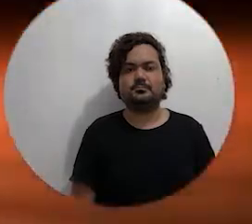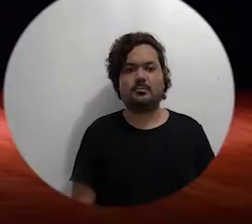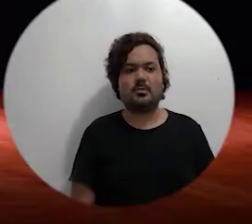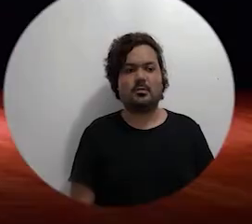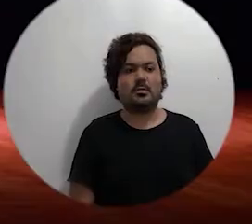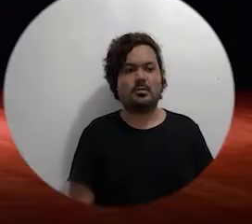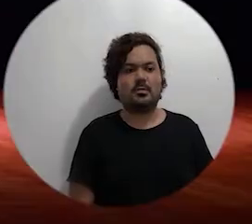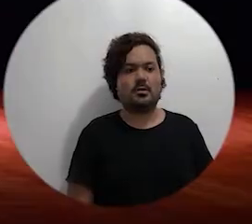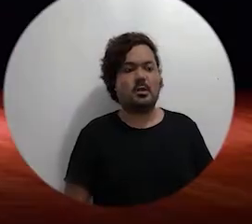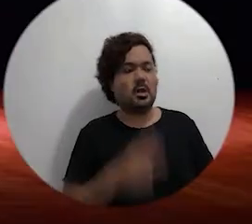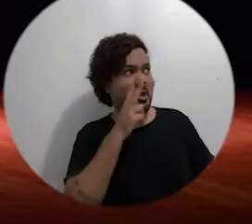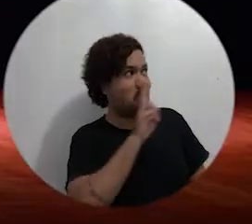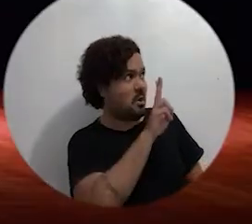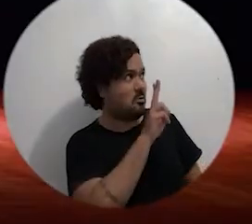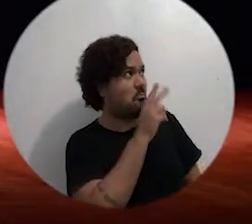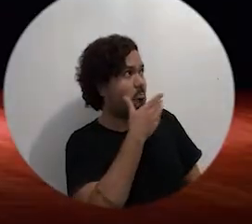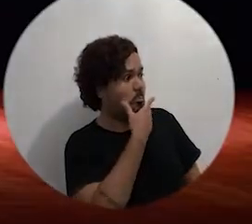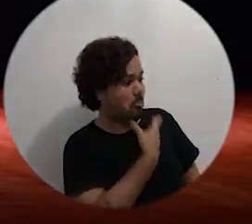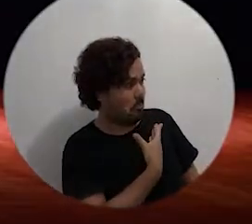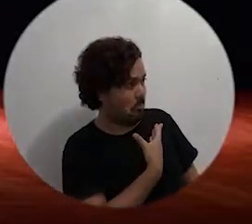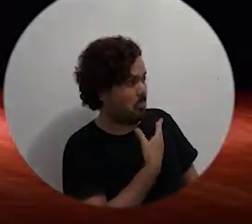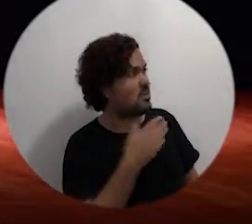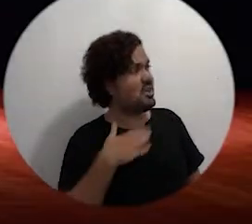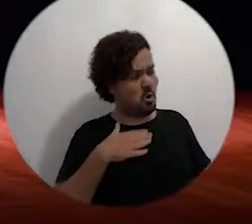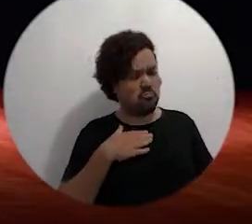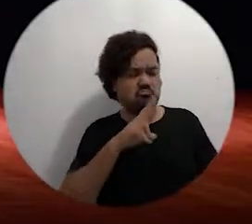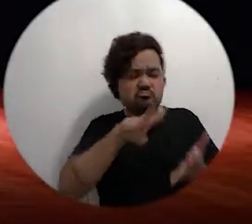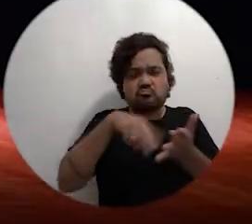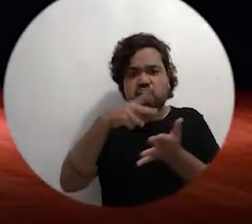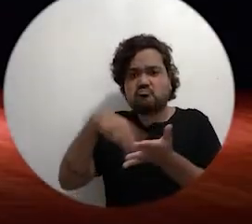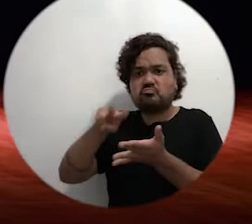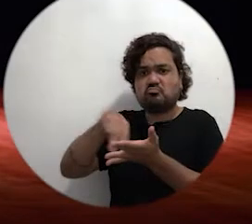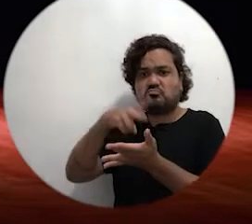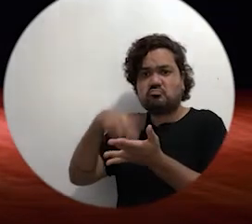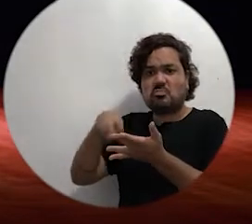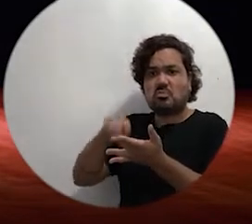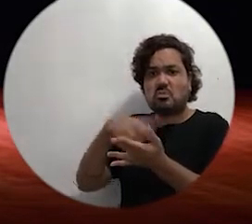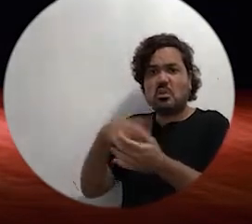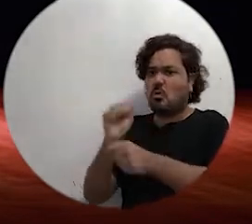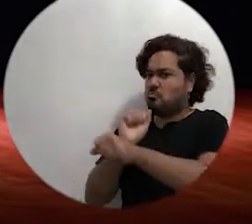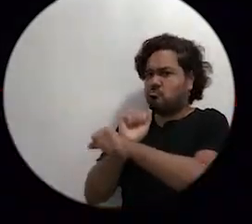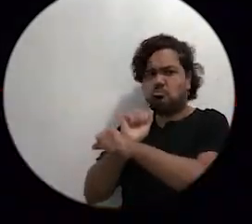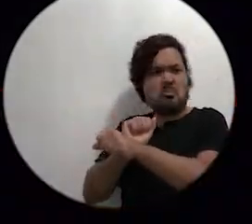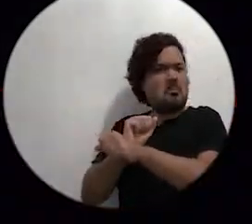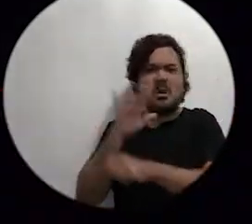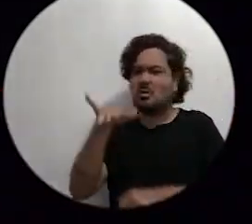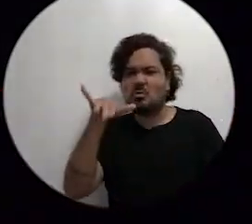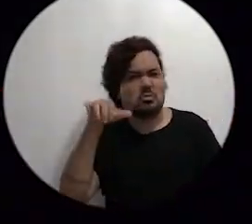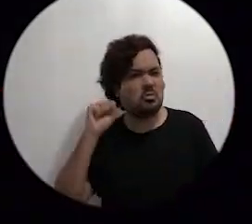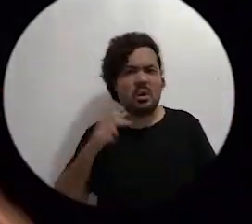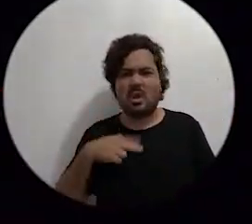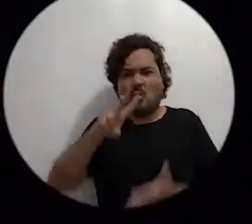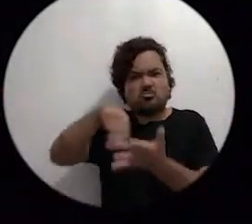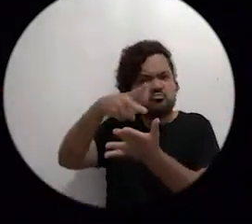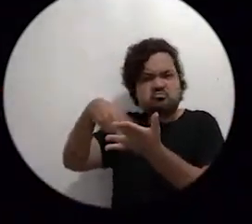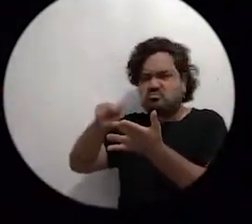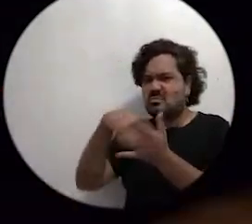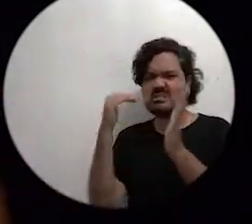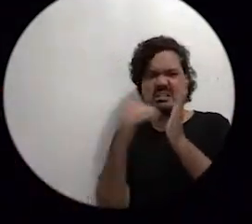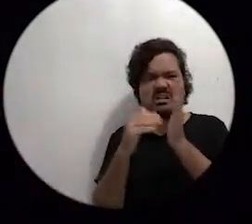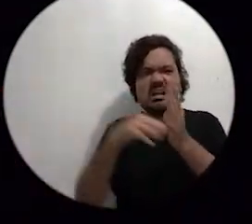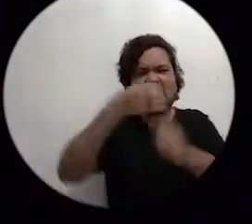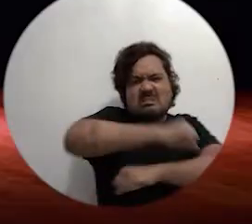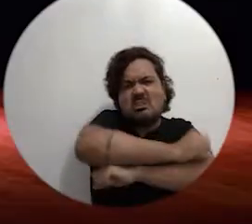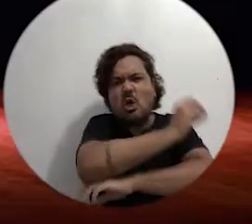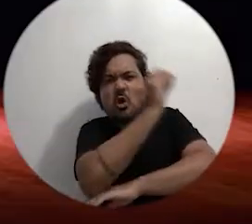E ele assim, ó. E eu? Porque quando eu começo, eu não paro. Eu fico na quebradeira até de manhã, filho.